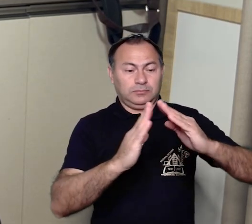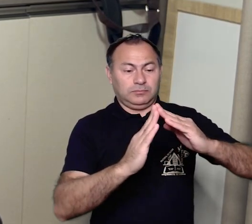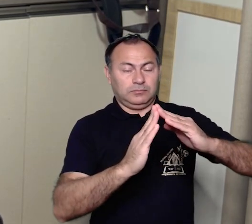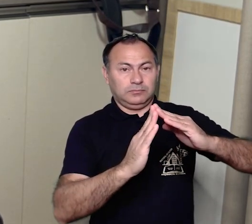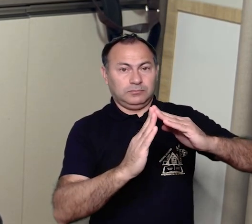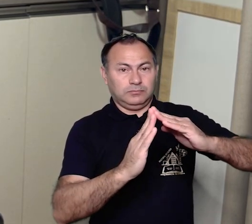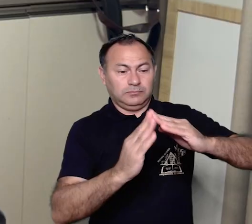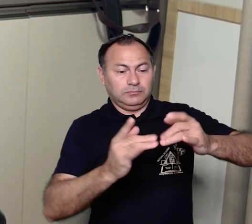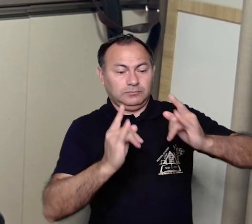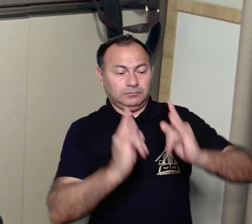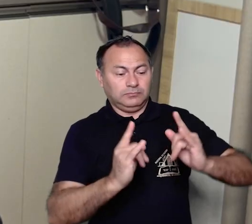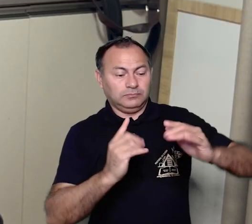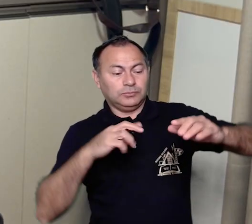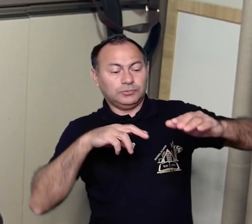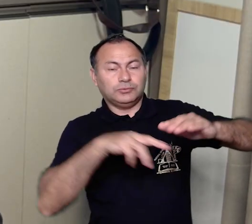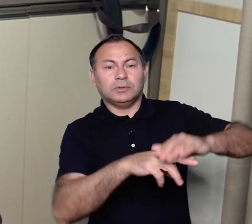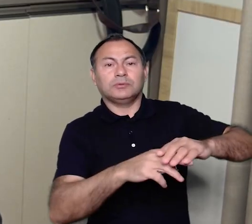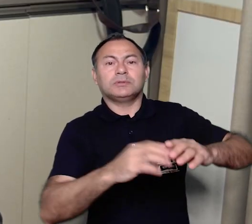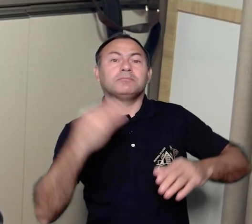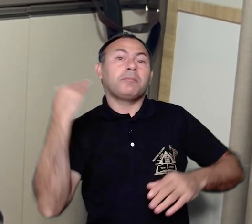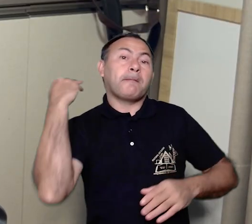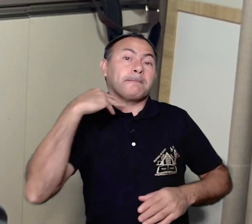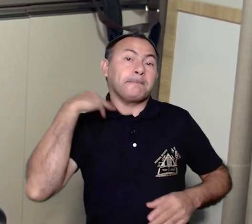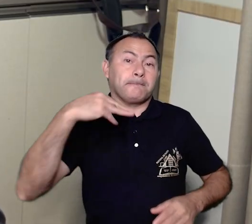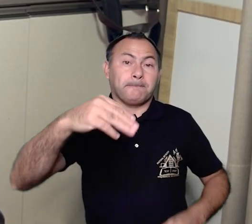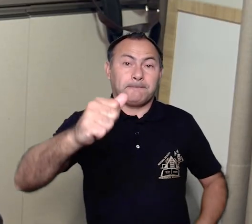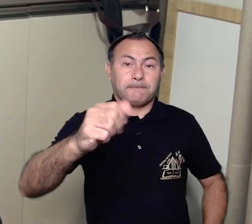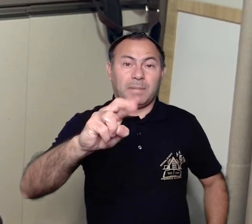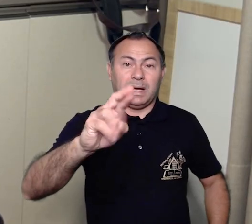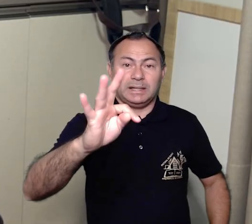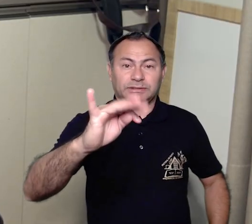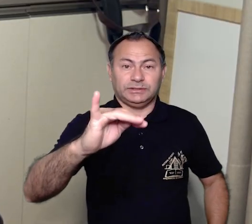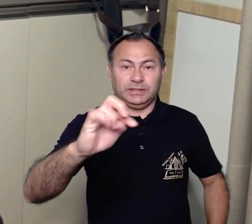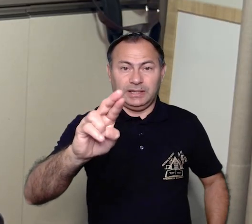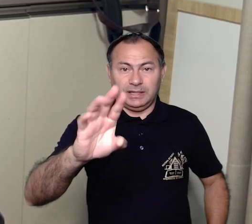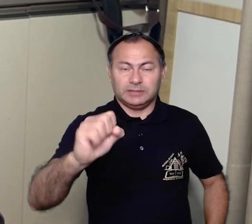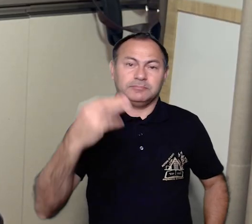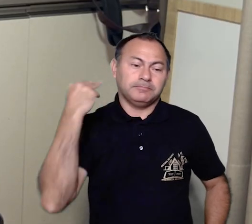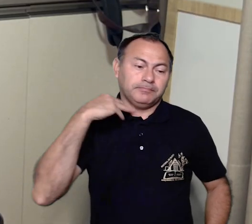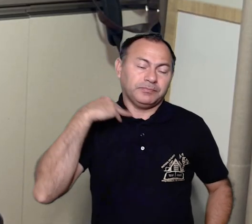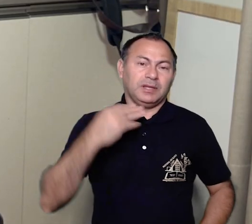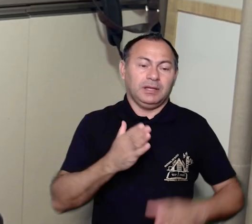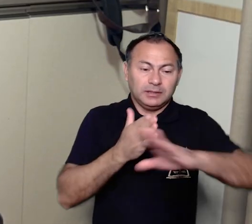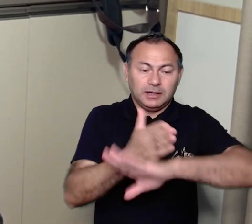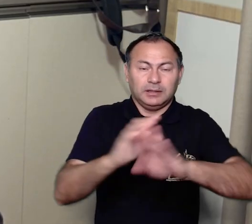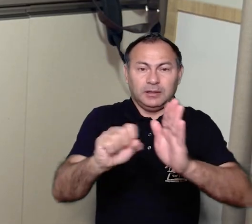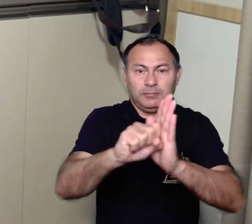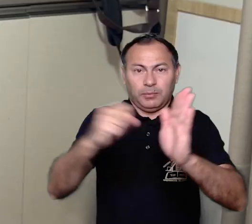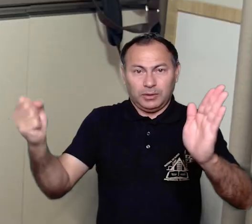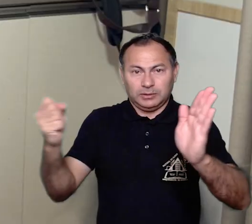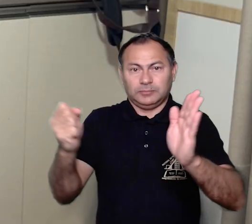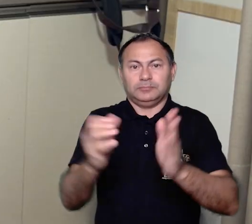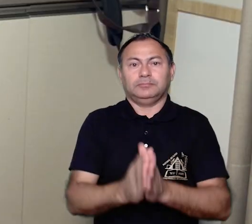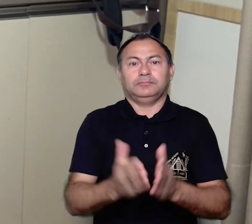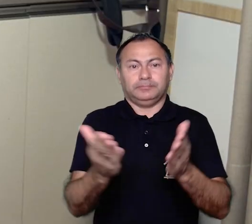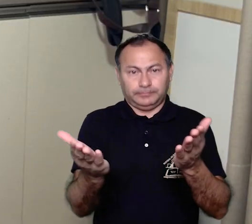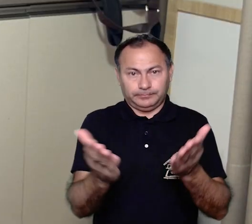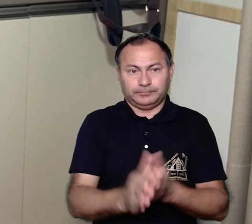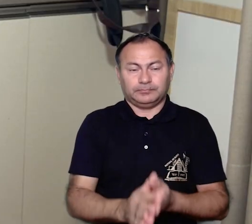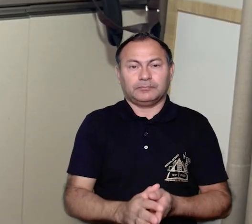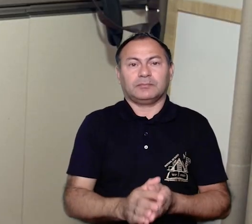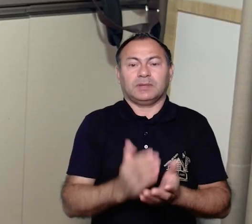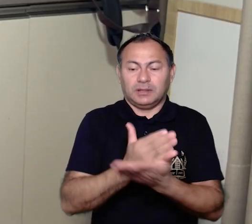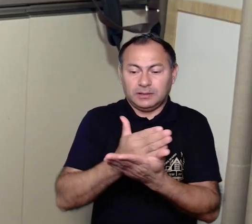túmulo, dos mártires. Então, passar pela porta é ter uma inspiração